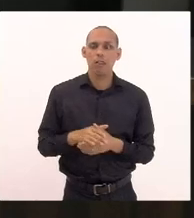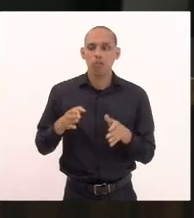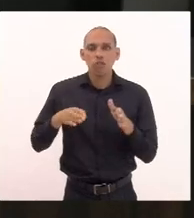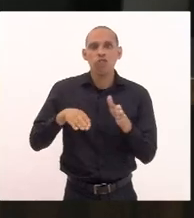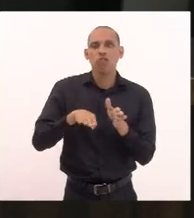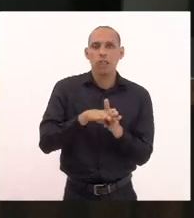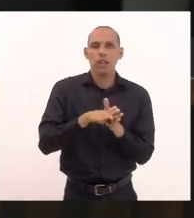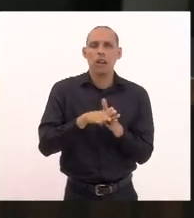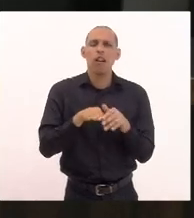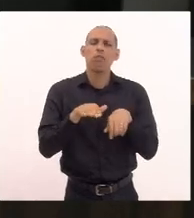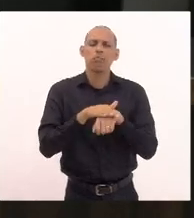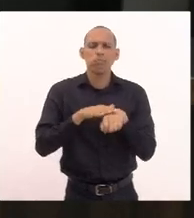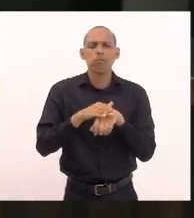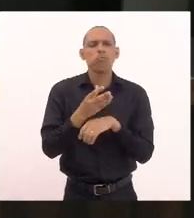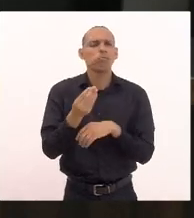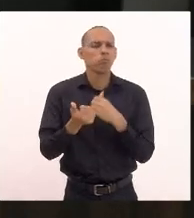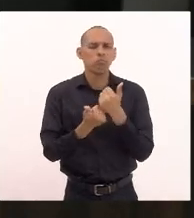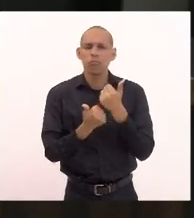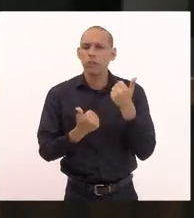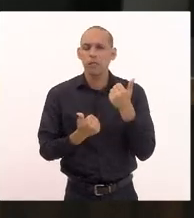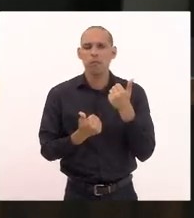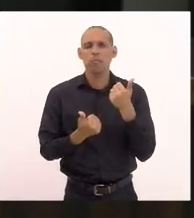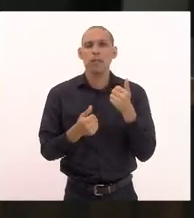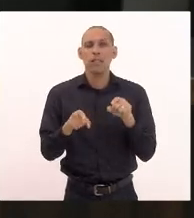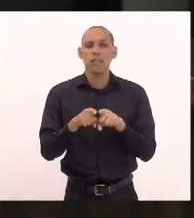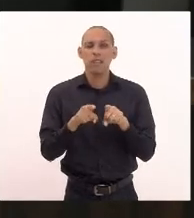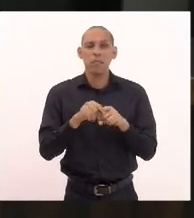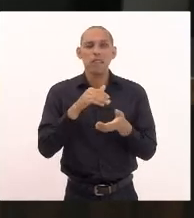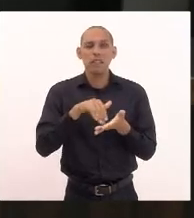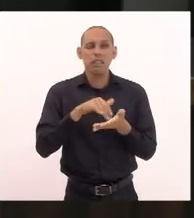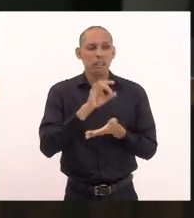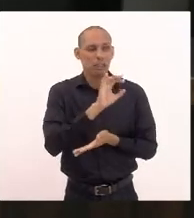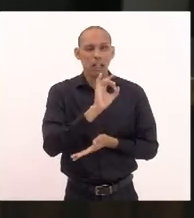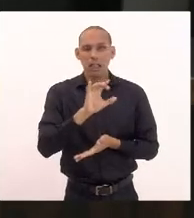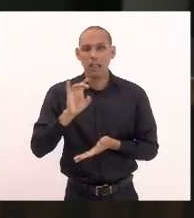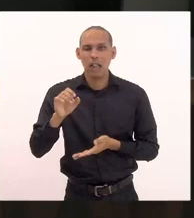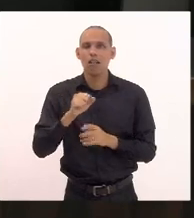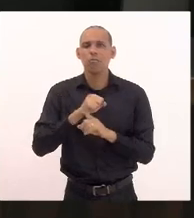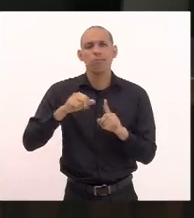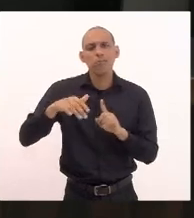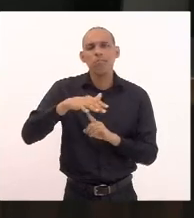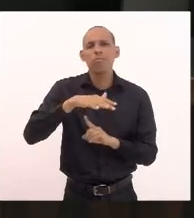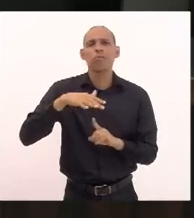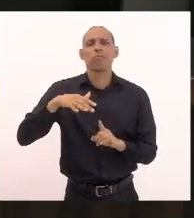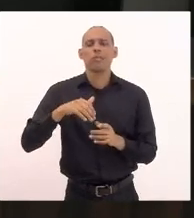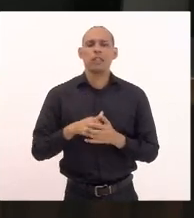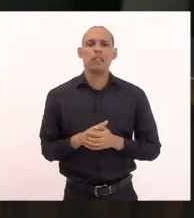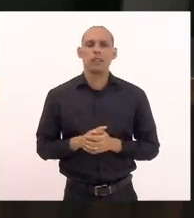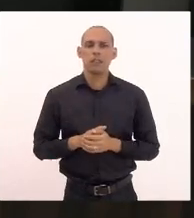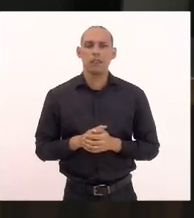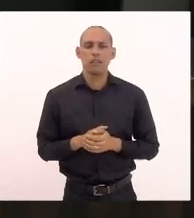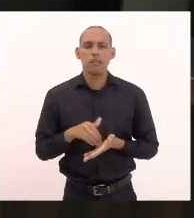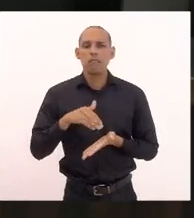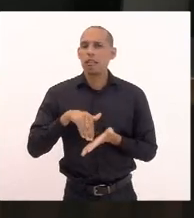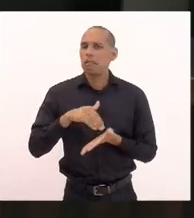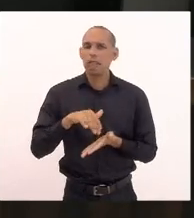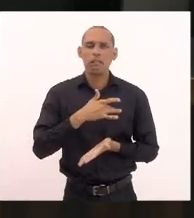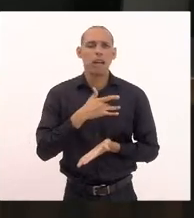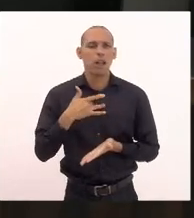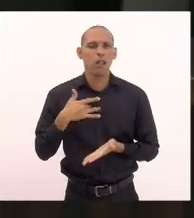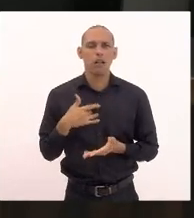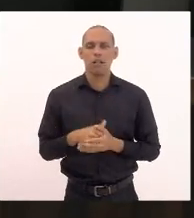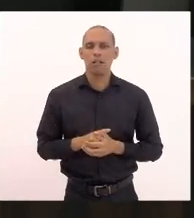chegando, conversamos muito com o vice, conversamos com cada secretário de assistência social, secretário de